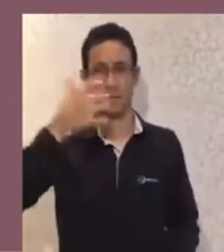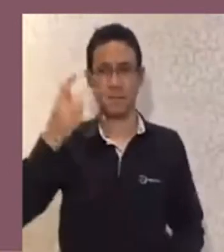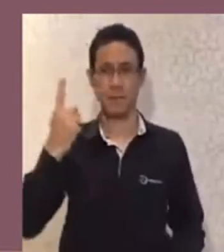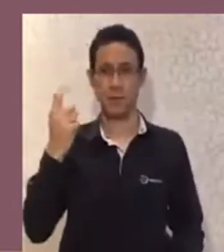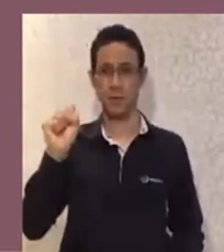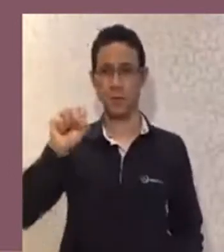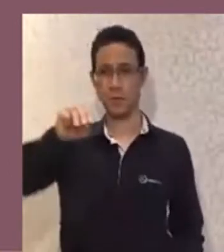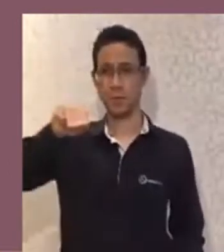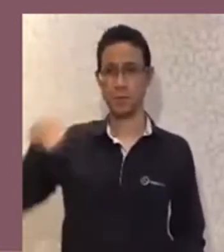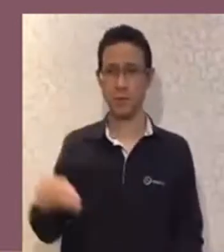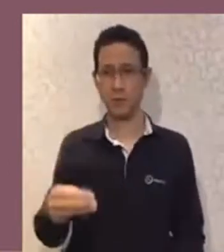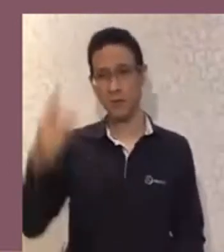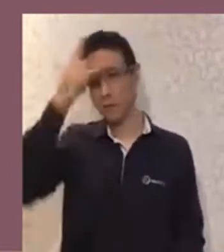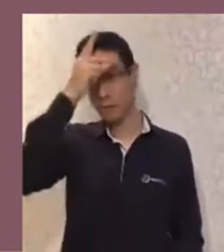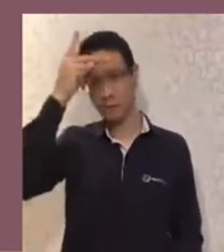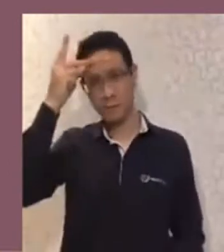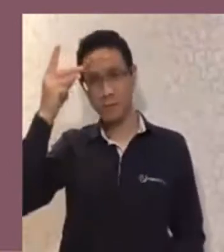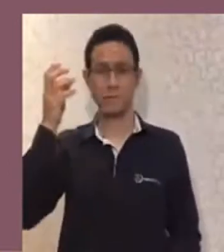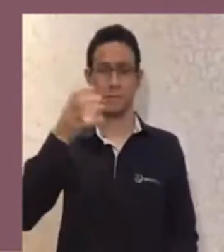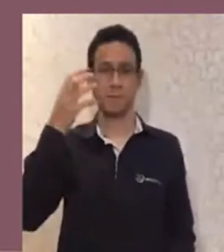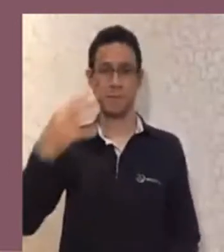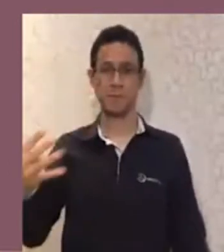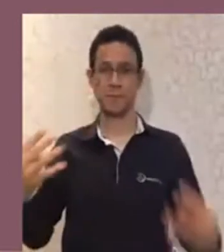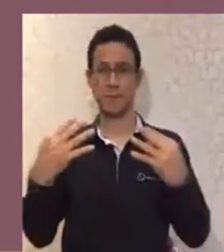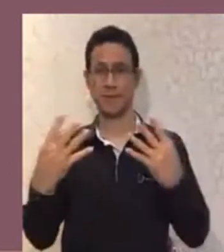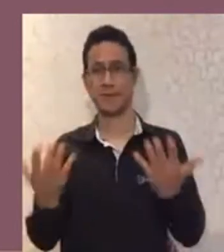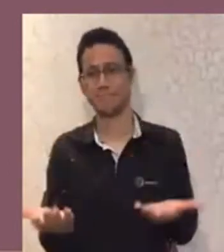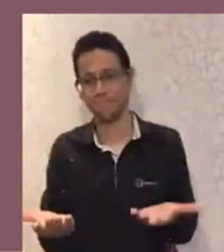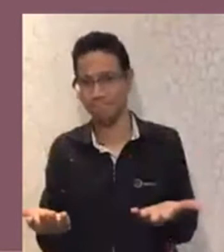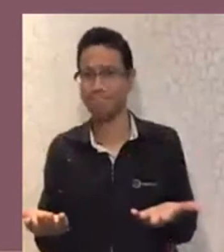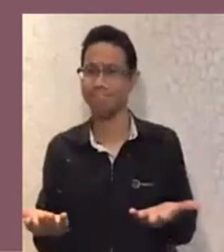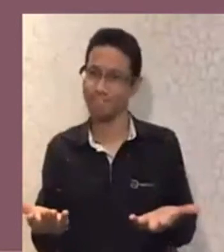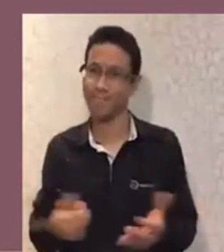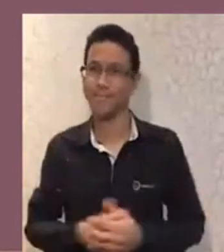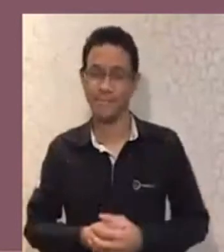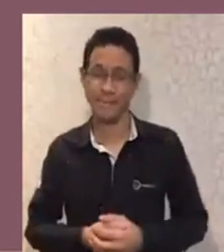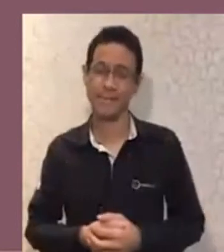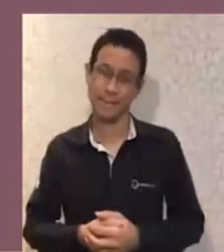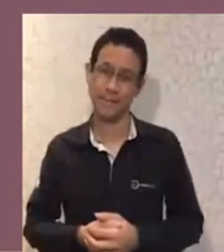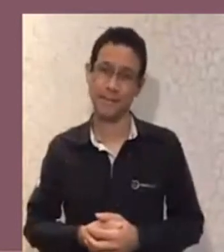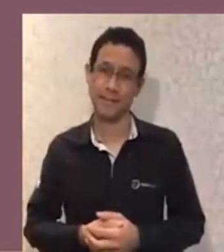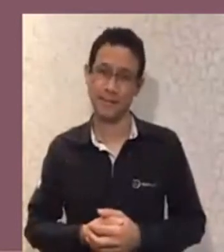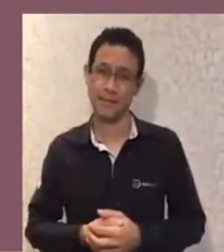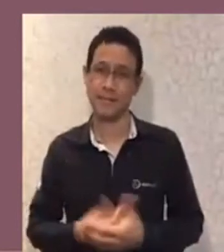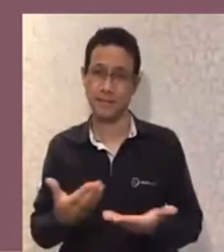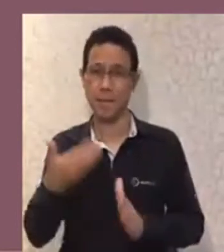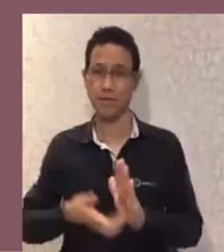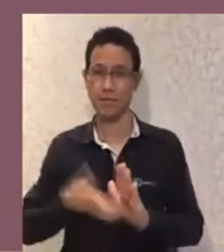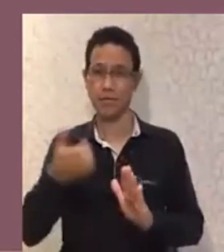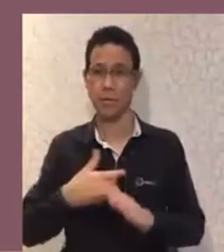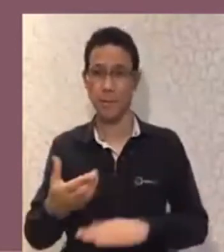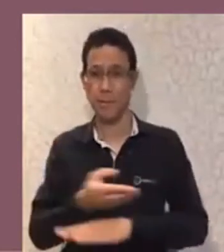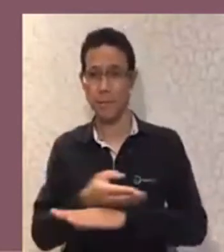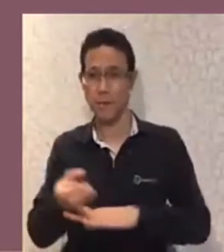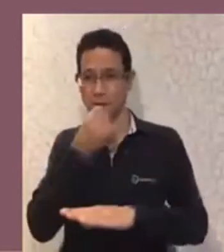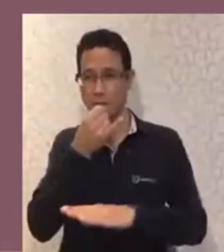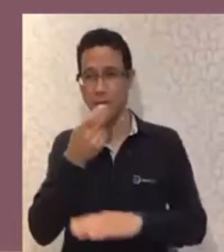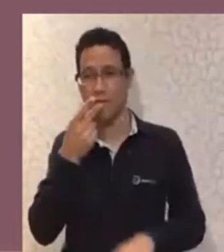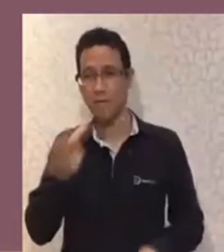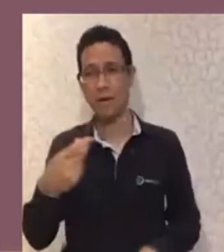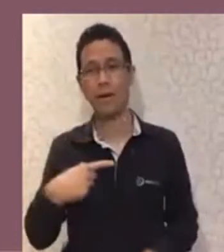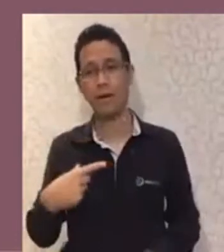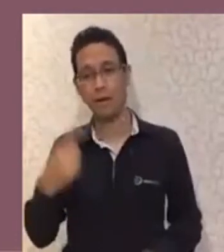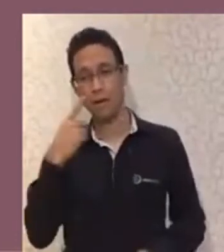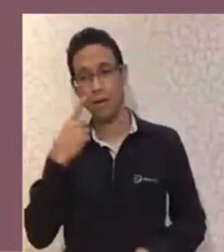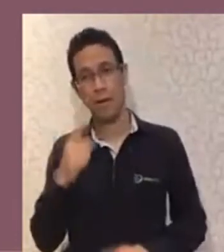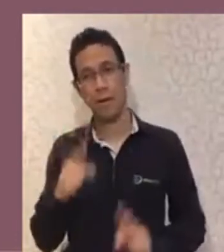pessoas assistindo, como acontece nos outros perfis, né? E se retira do branco, quando o branco fala, estou emprestando minha